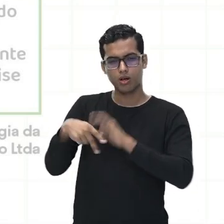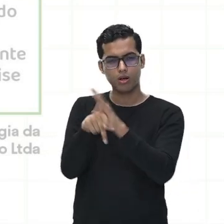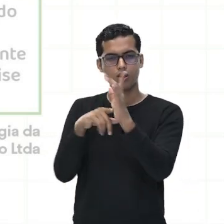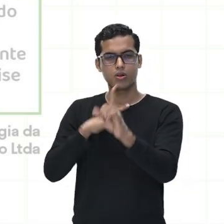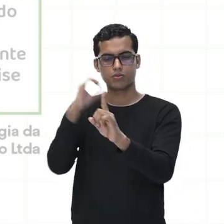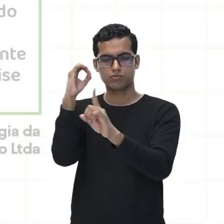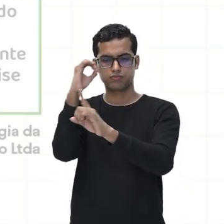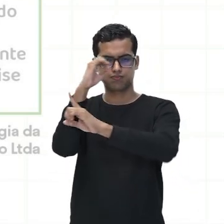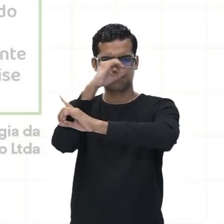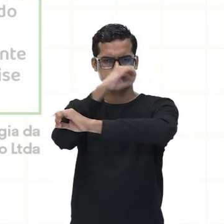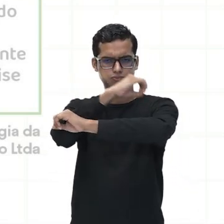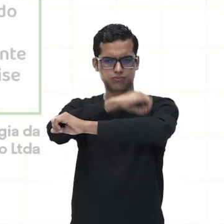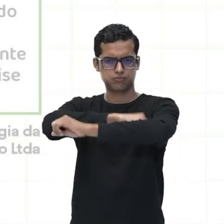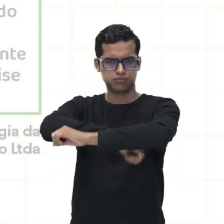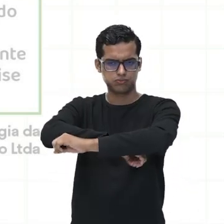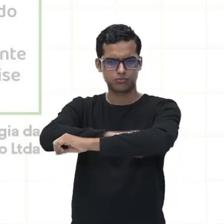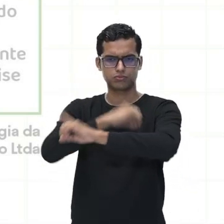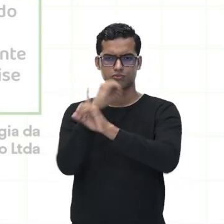projeção